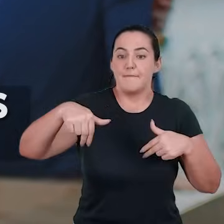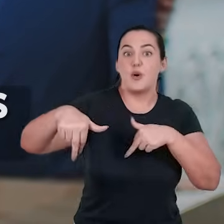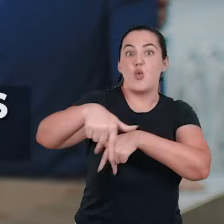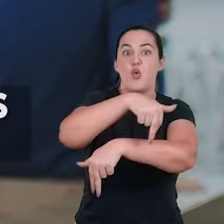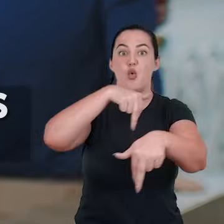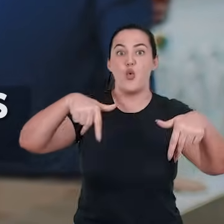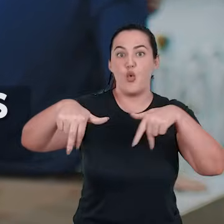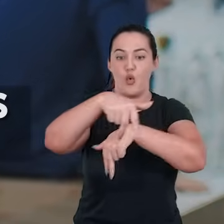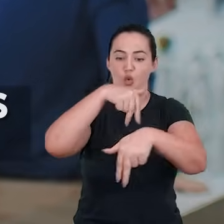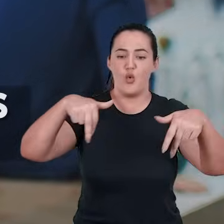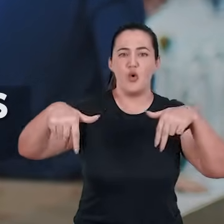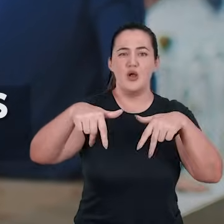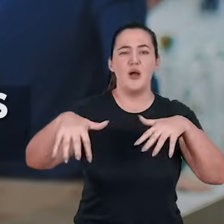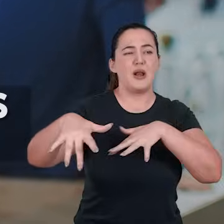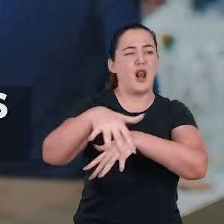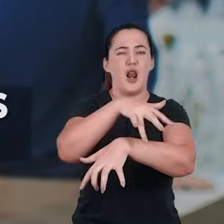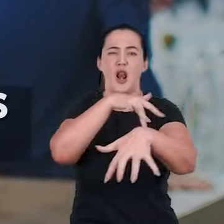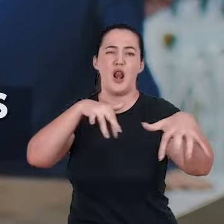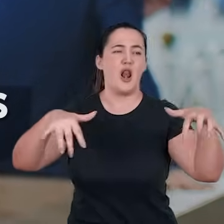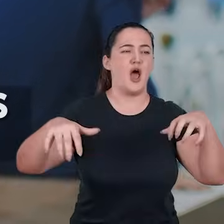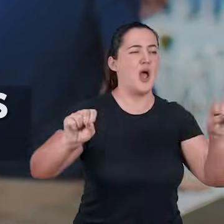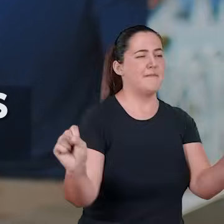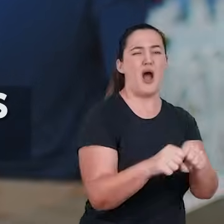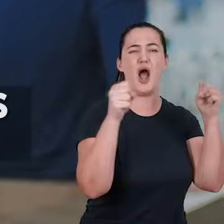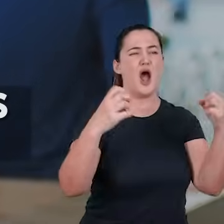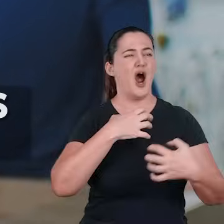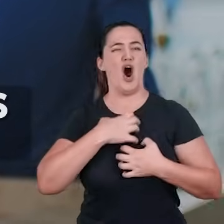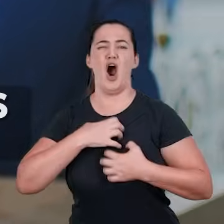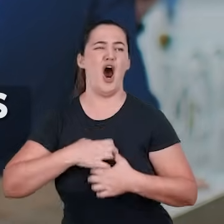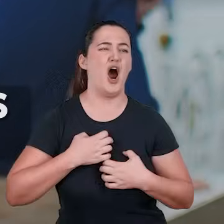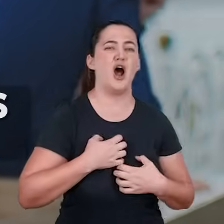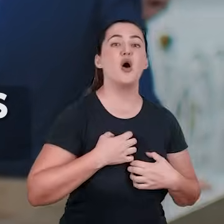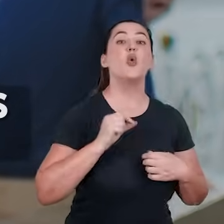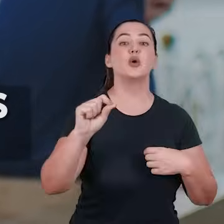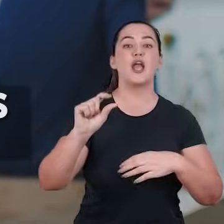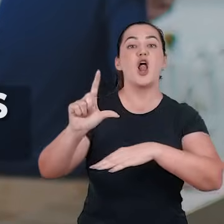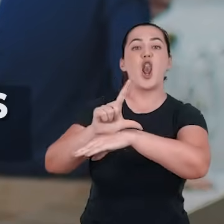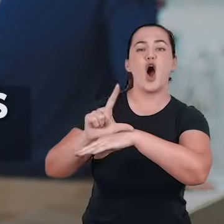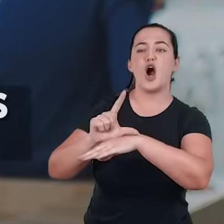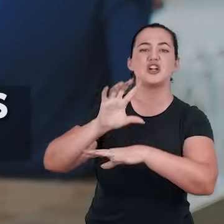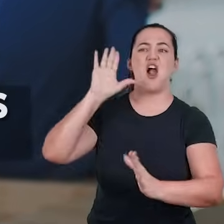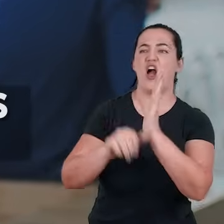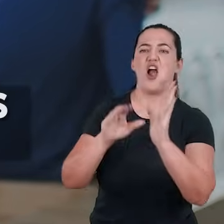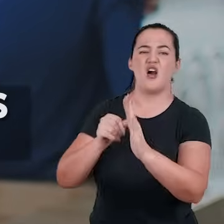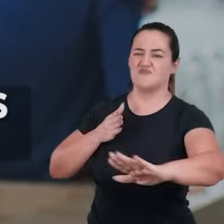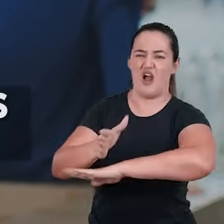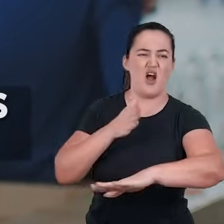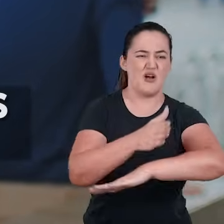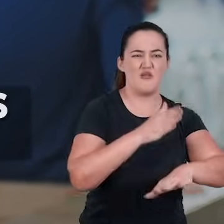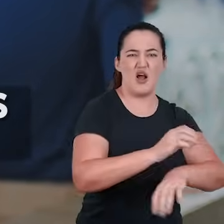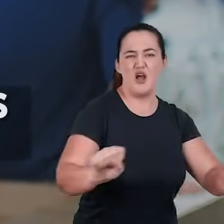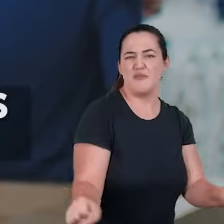na época era Constantinopla, vendo as pessoas quebrando tudo, o comércio sendo saqueado, e os